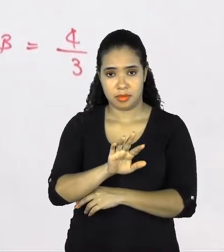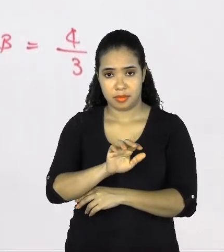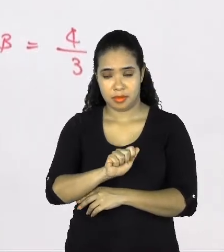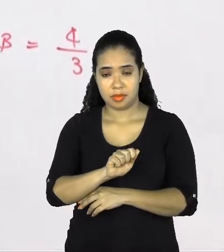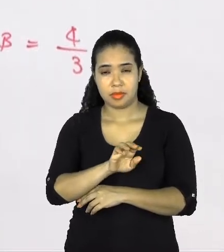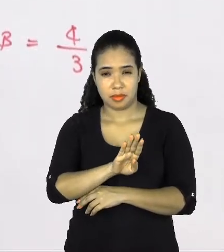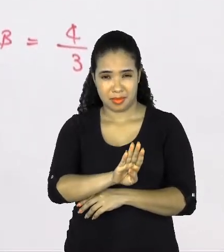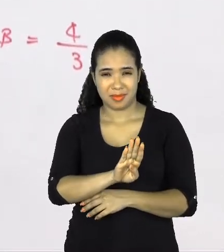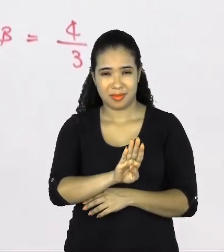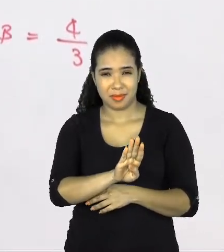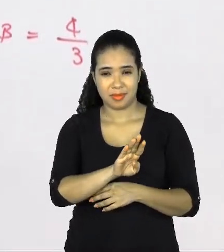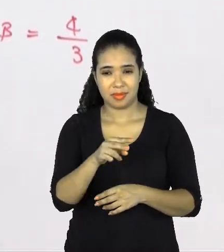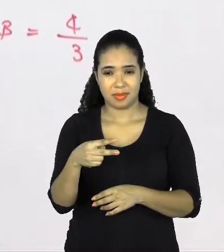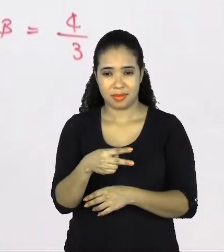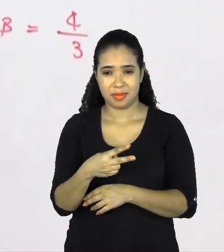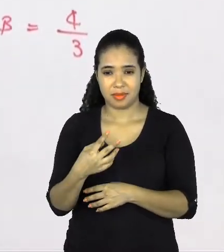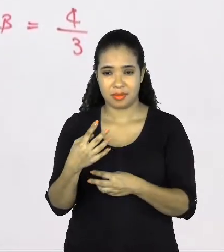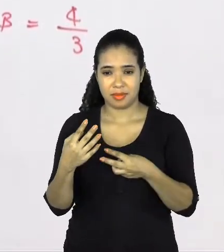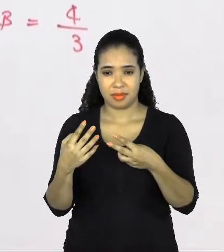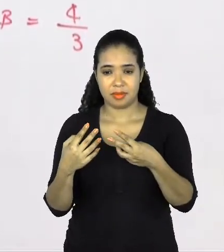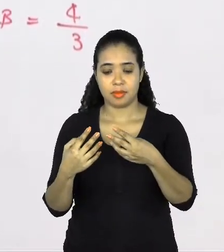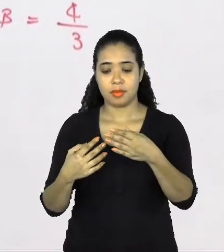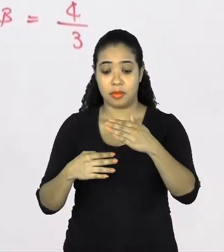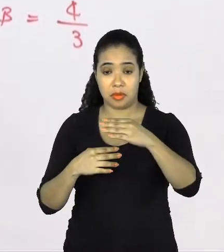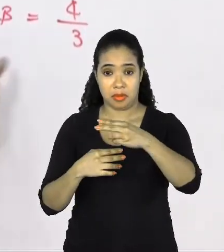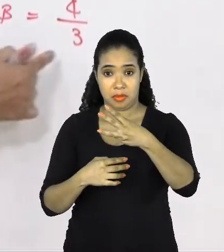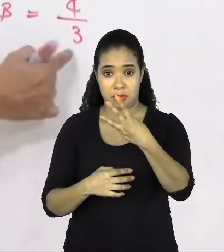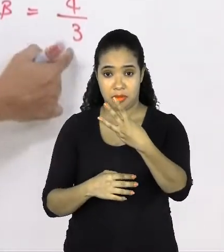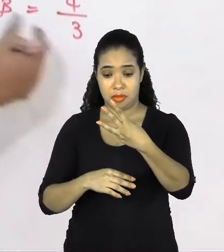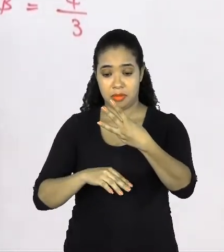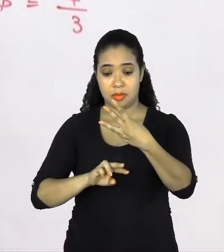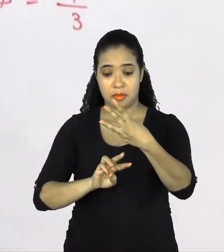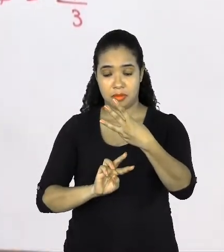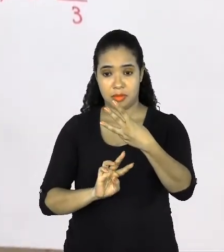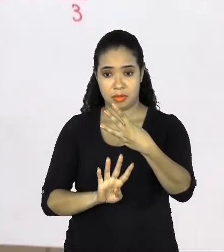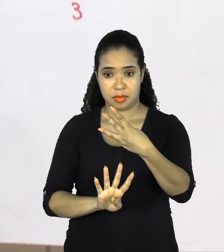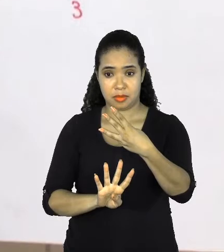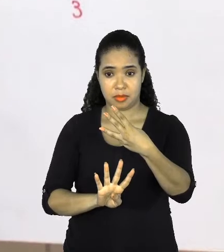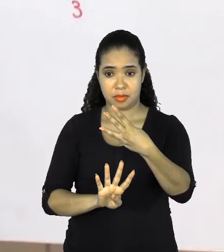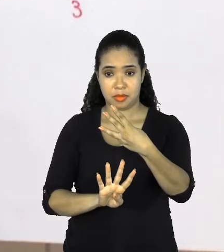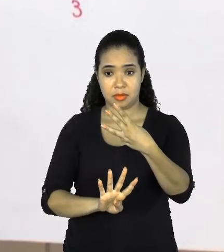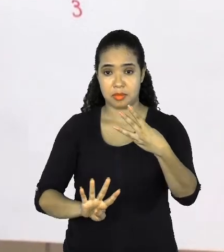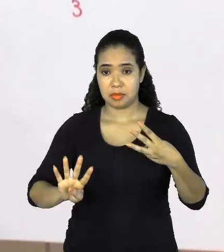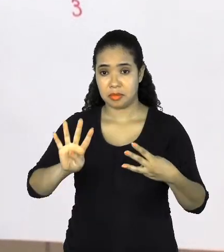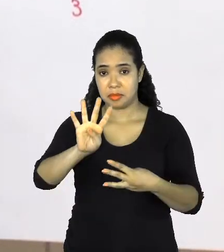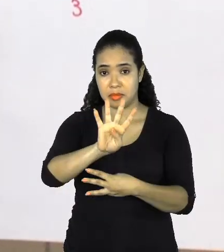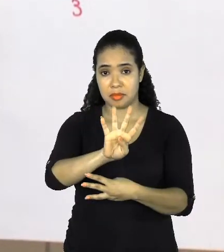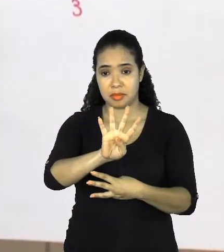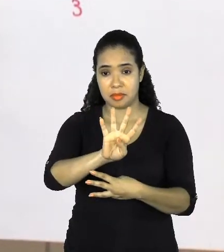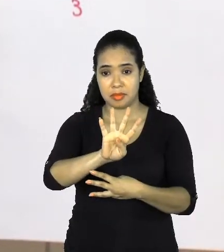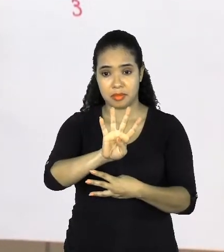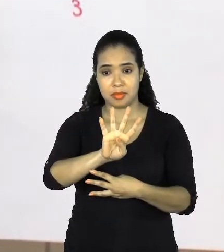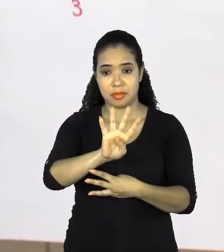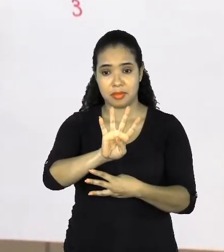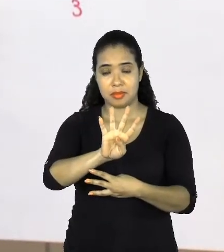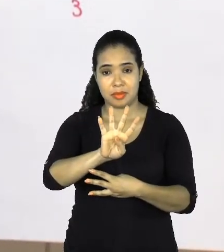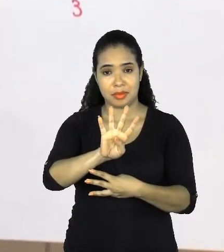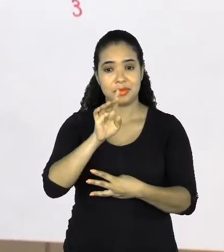o 4 era denominador, vira numerador, e o 3, que é o que aconteceu aqui. Tudo bem? A gente chama